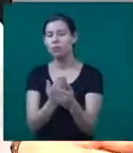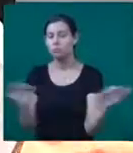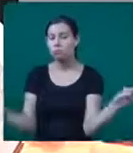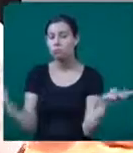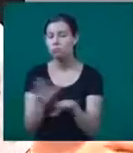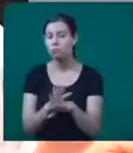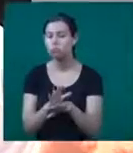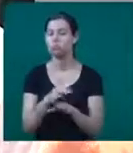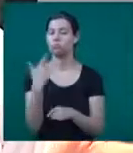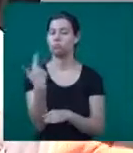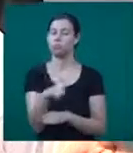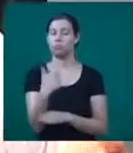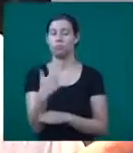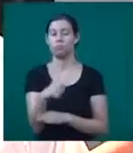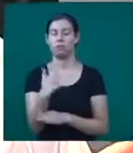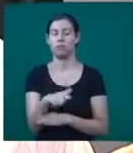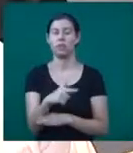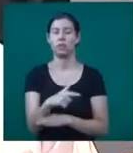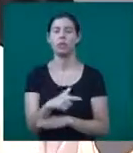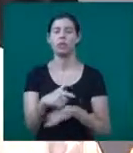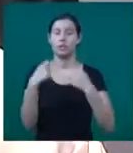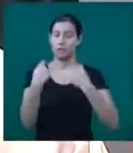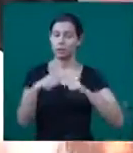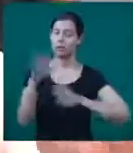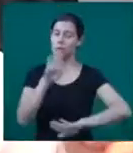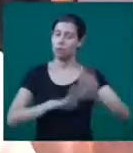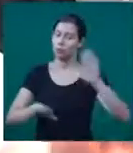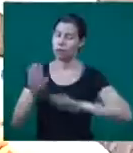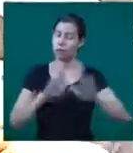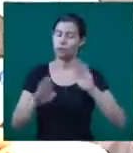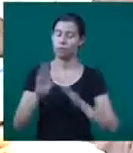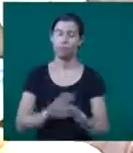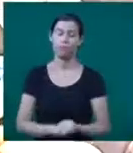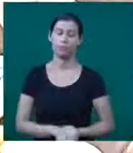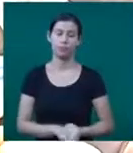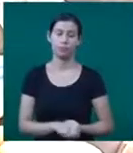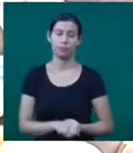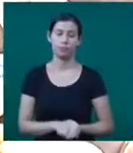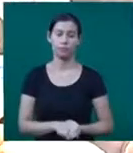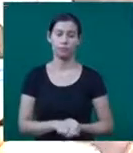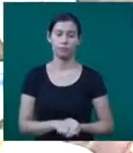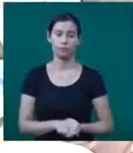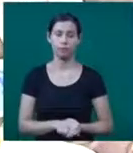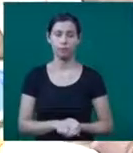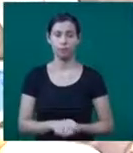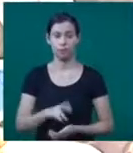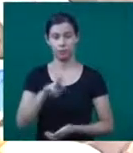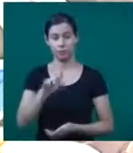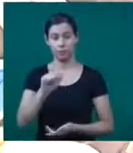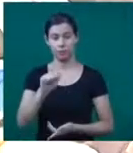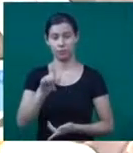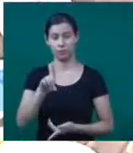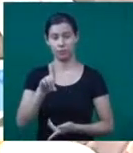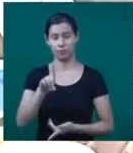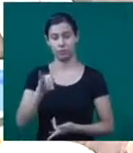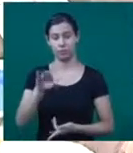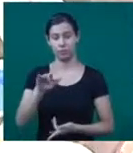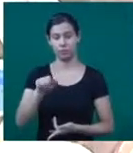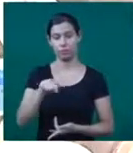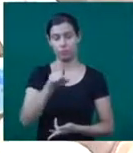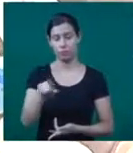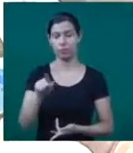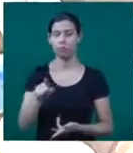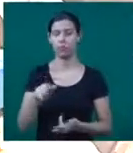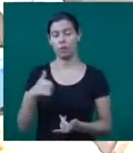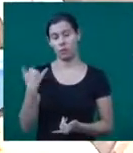preocupação importante, a de que precisamos nos cuidar mais. A radiação dos celulares, tanto aí 3G